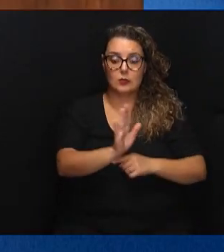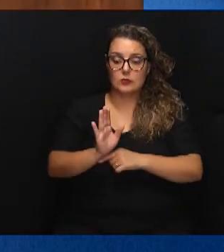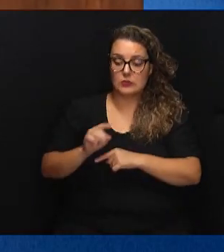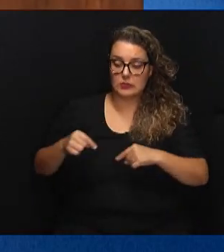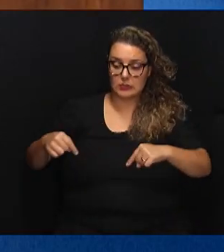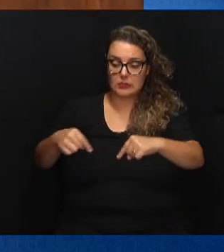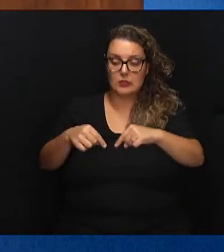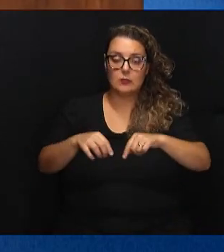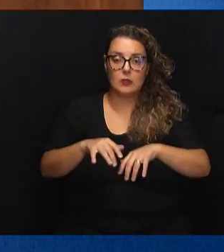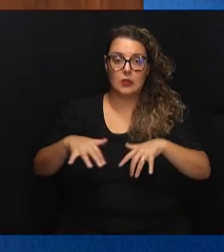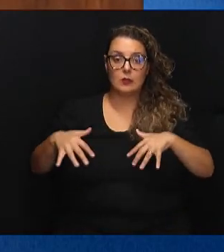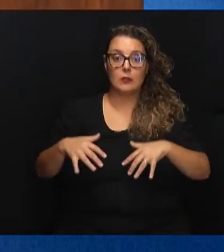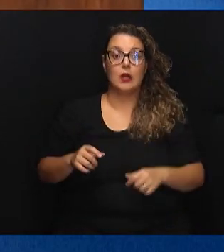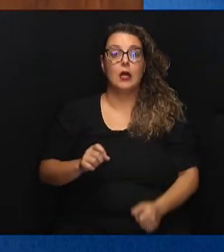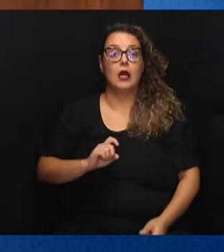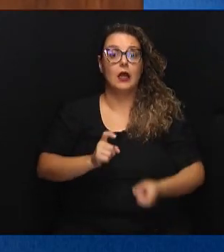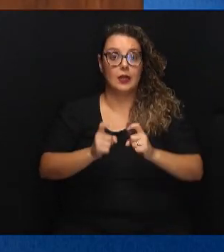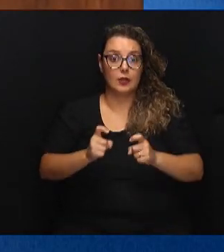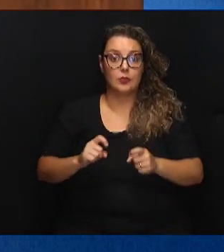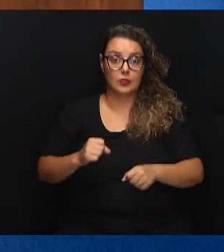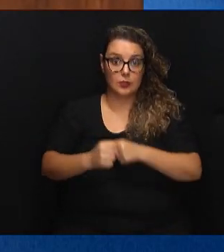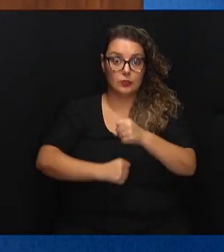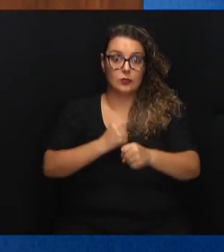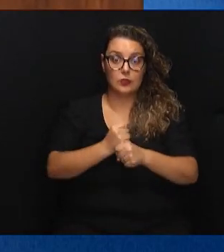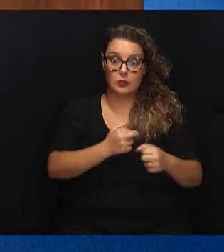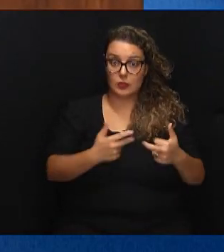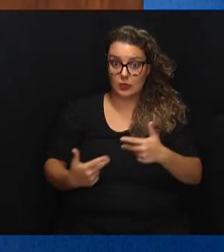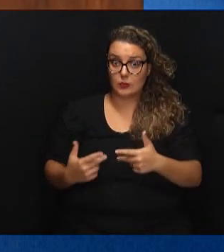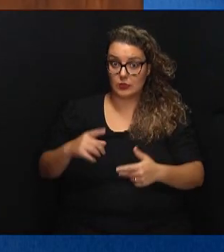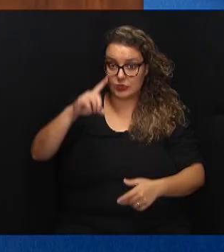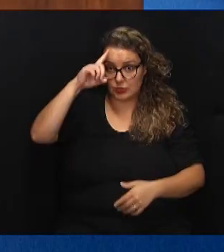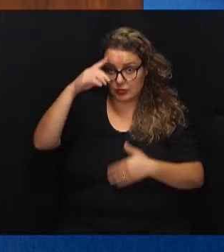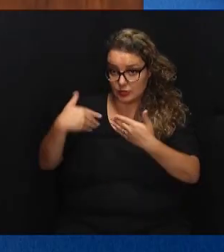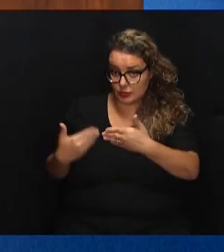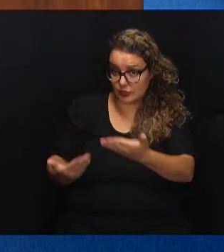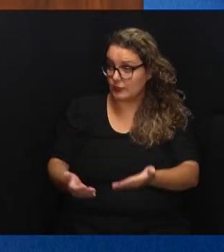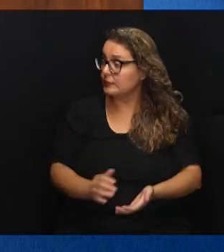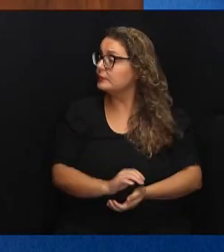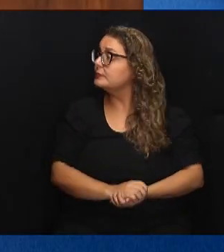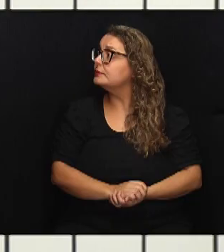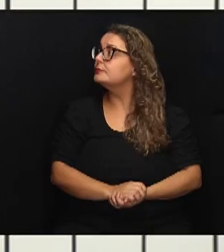reunião do ano e define cronograma de atividades.